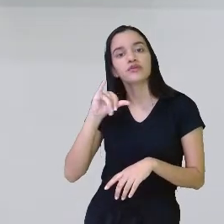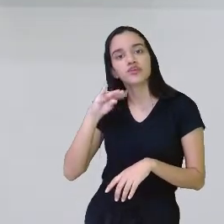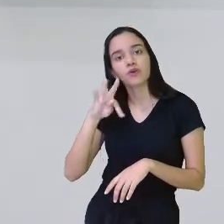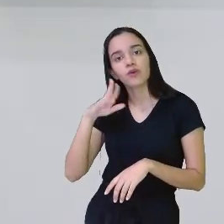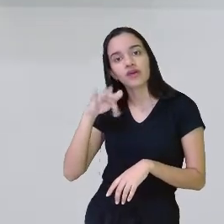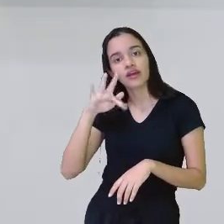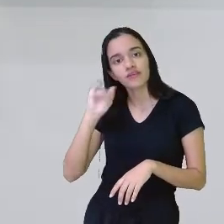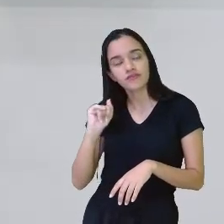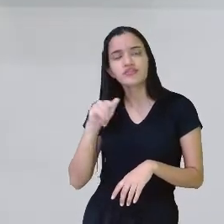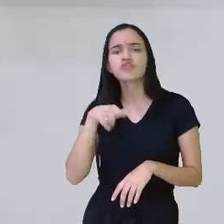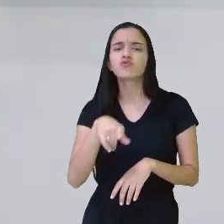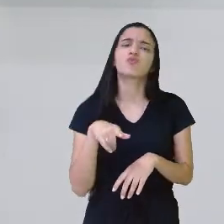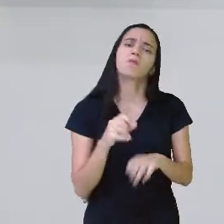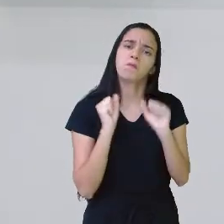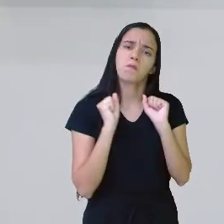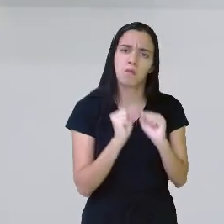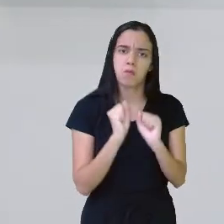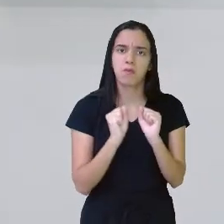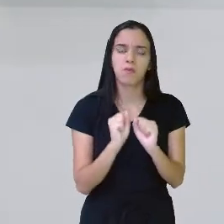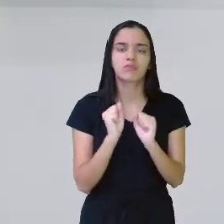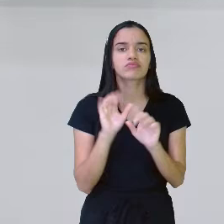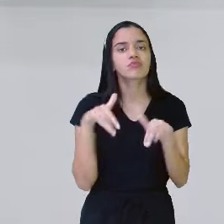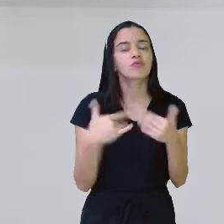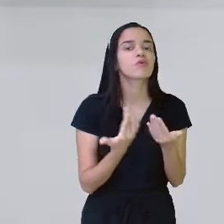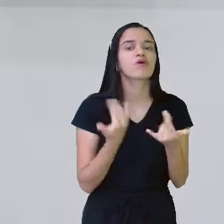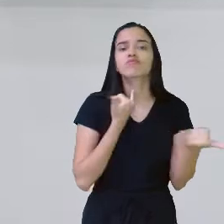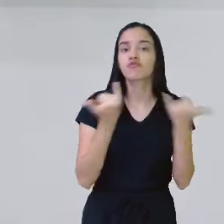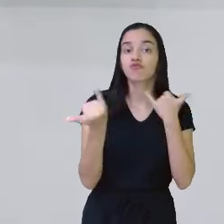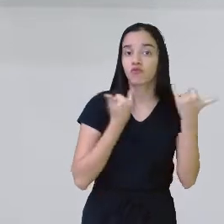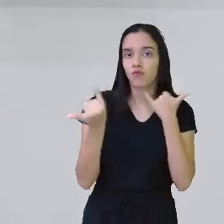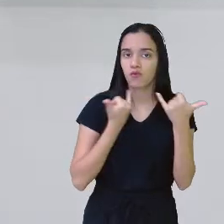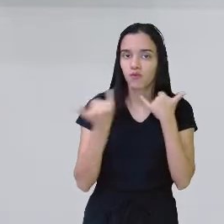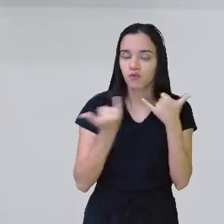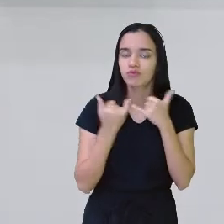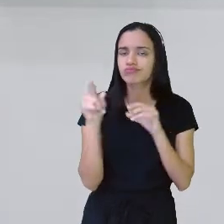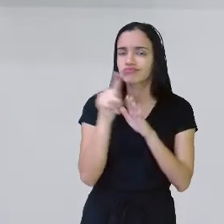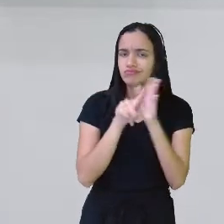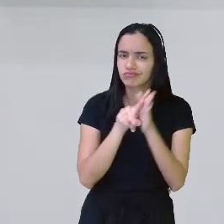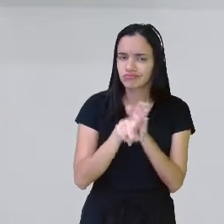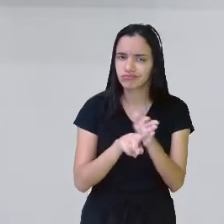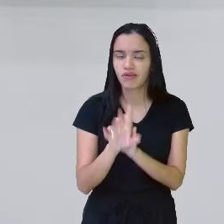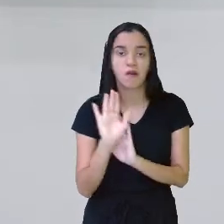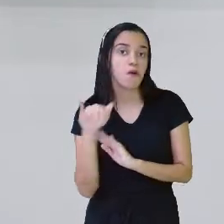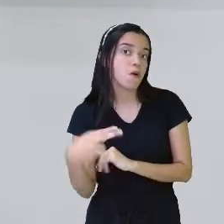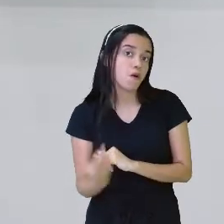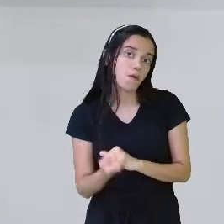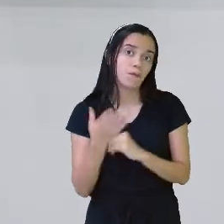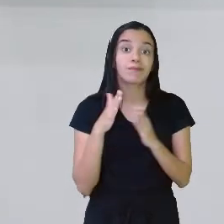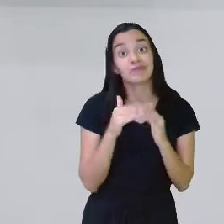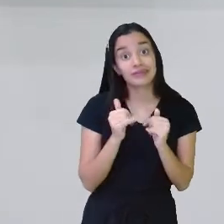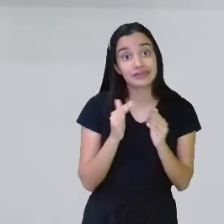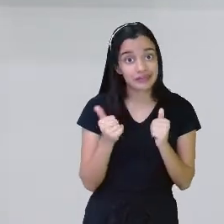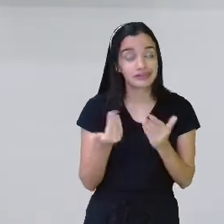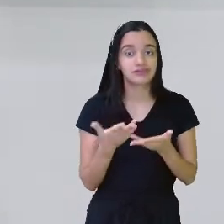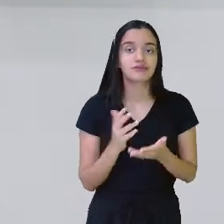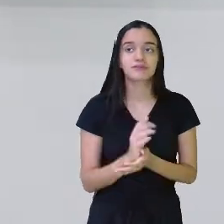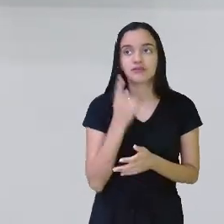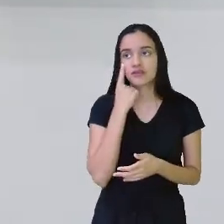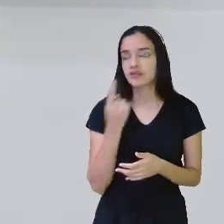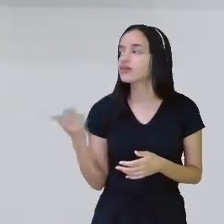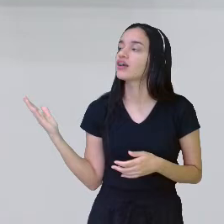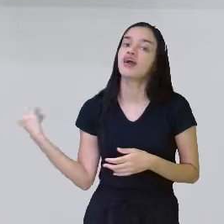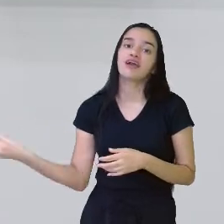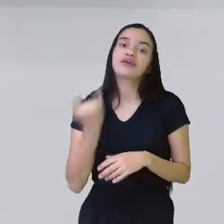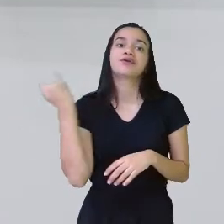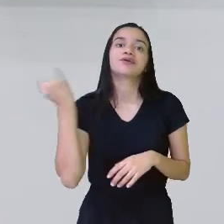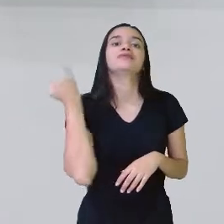vezes você pode colocar as suas fontes de pesquisa. Às vezes é até pedido que se faça isso. Então,